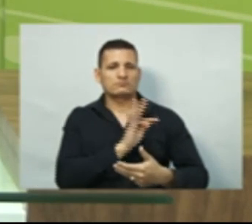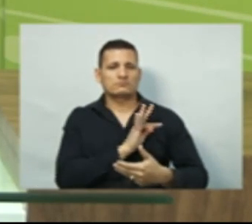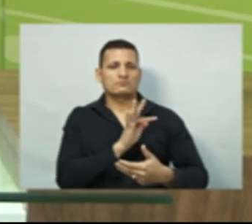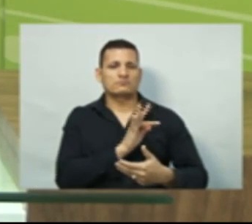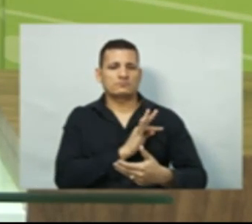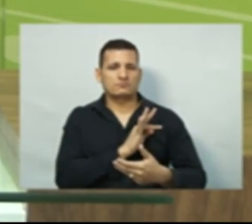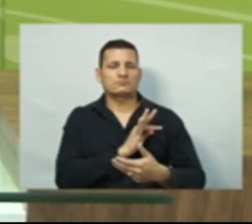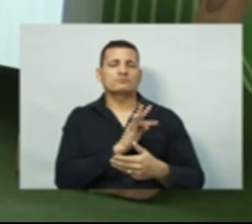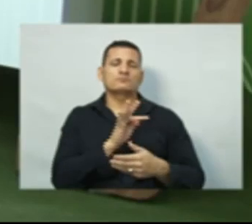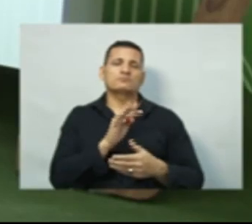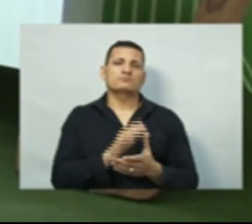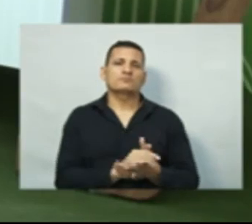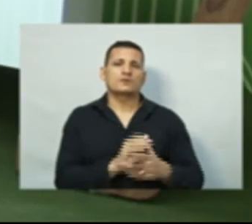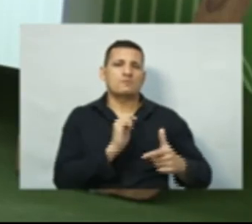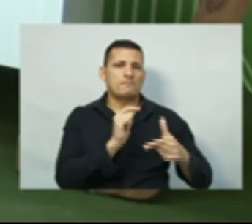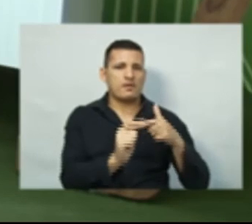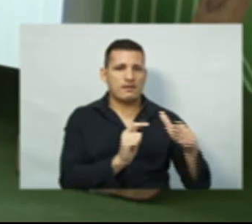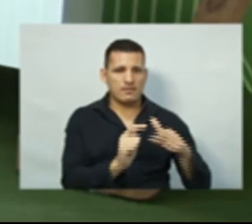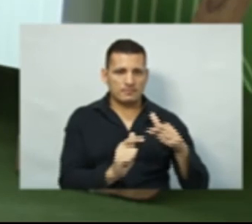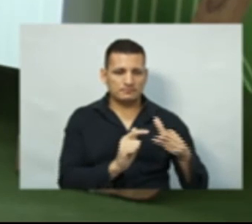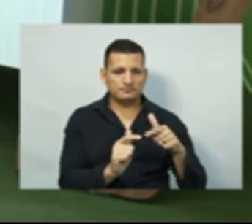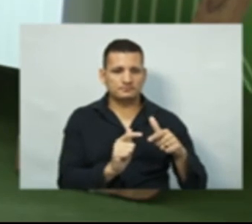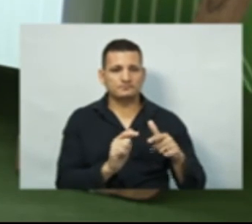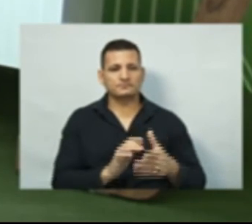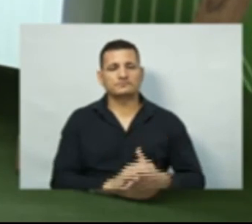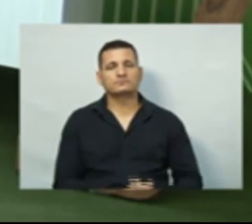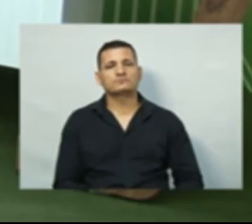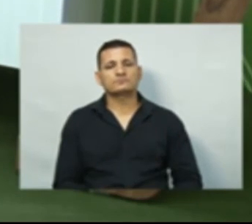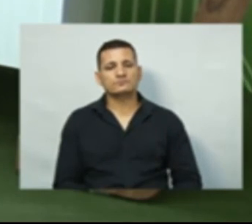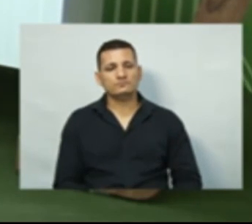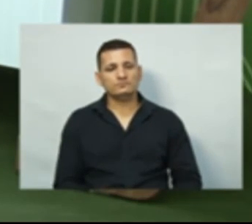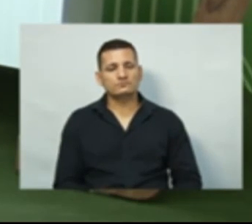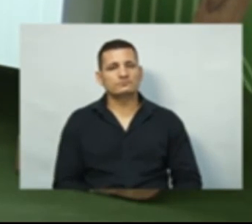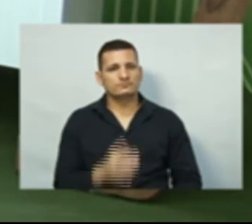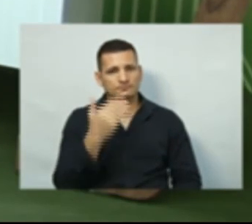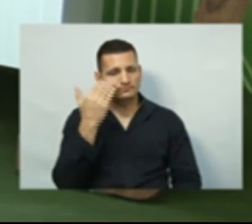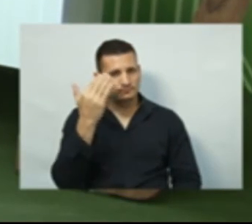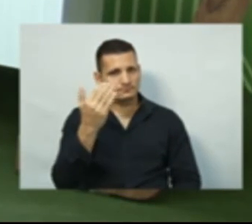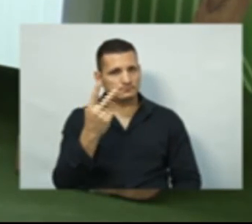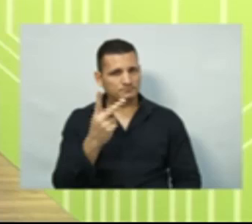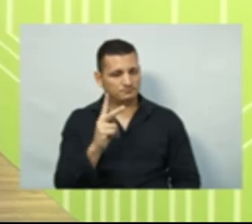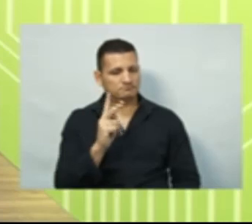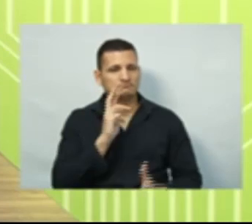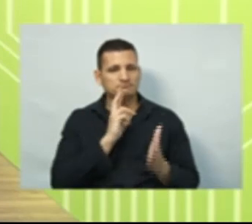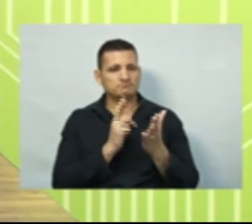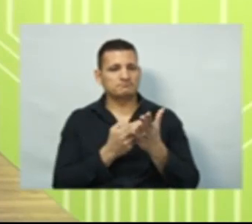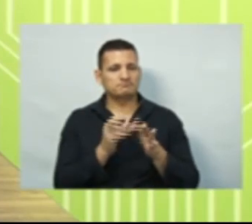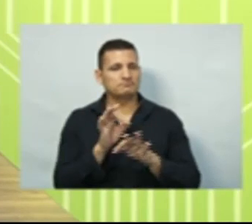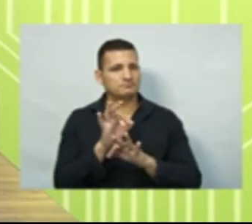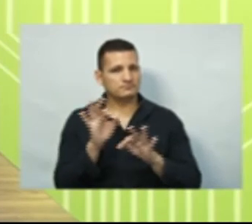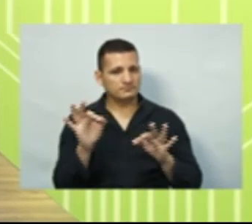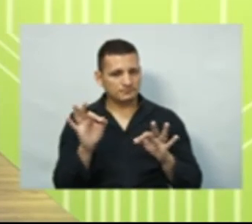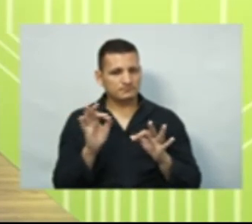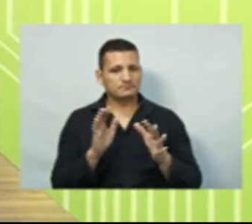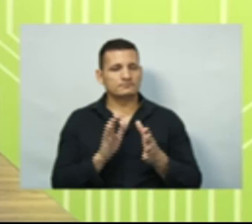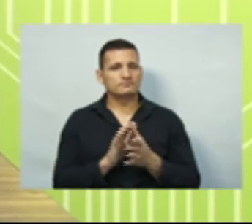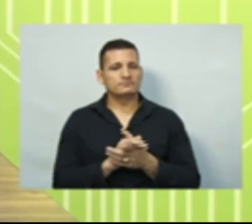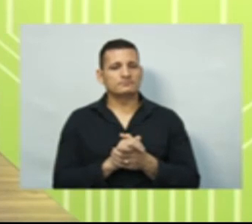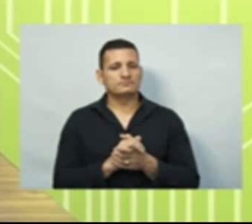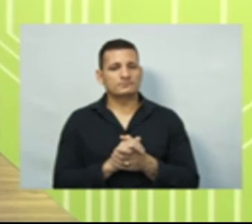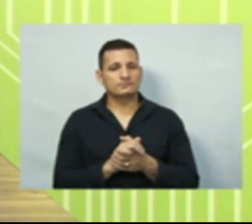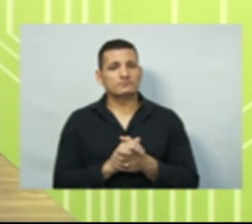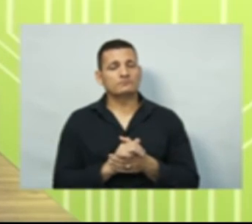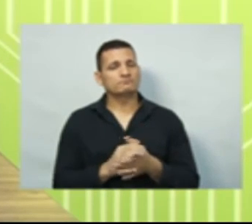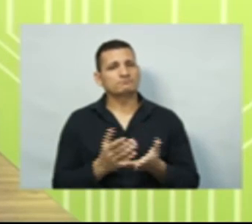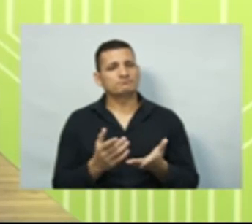técnicos e a produção. Exatamente. Ela está correta? Exatamente. Que bom. Muito obrigada pela participação, é excelente ver vocês assim conversando com a gente. É